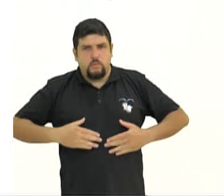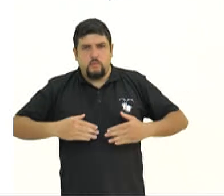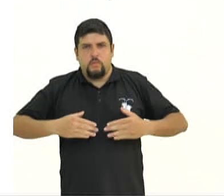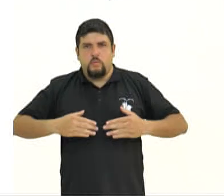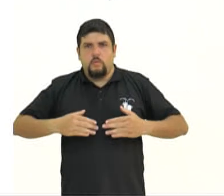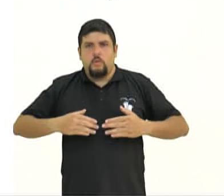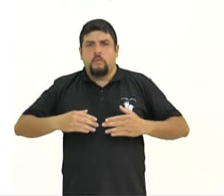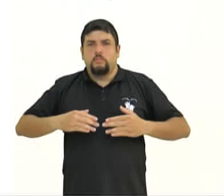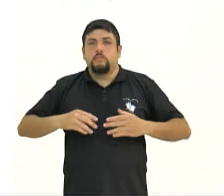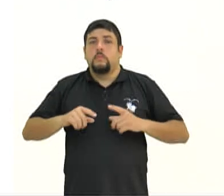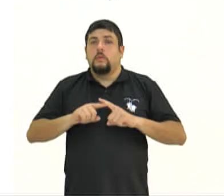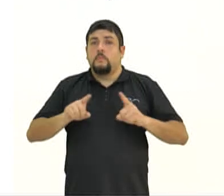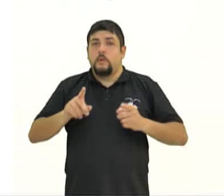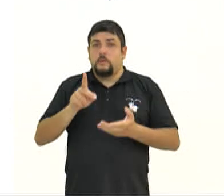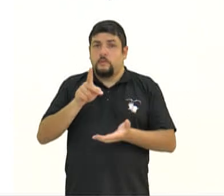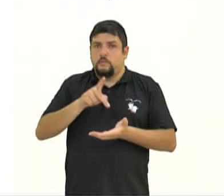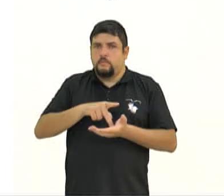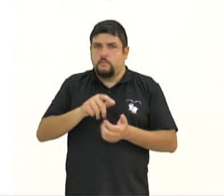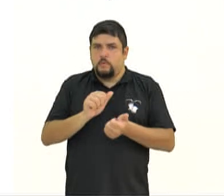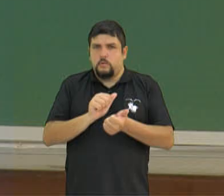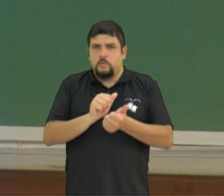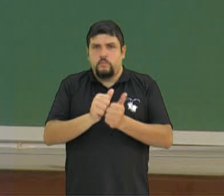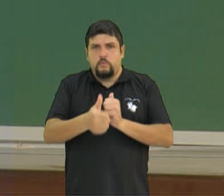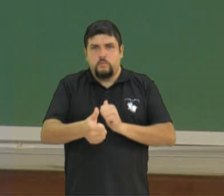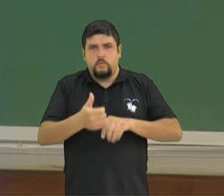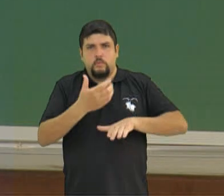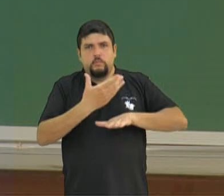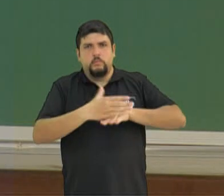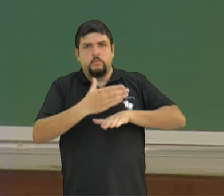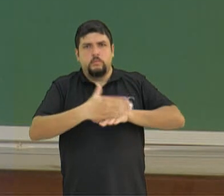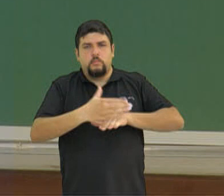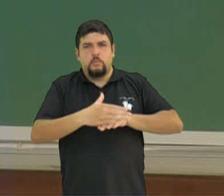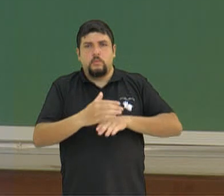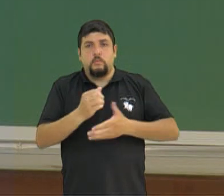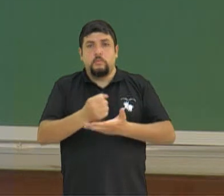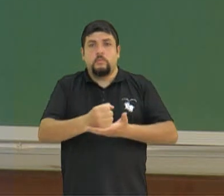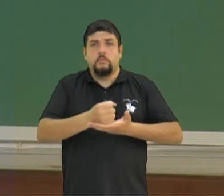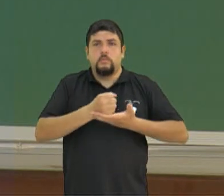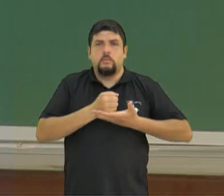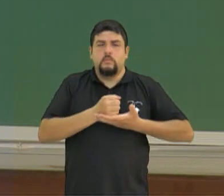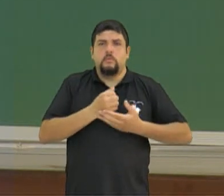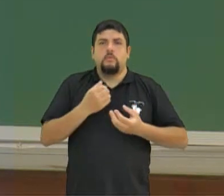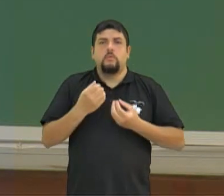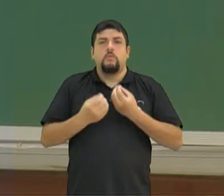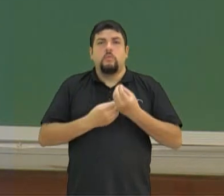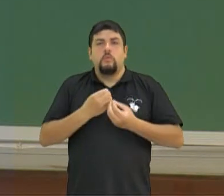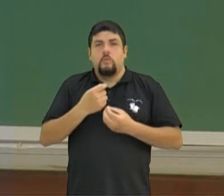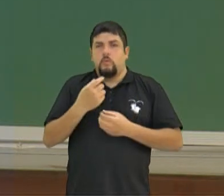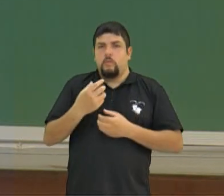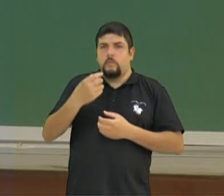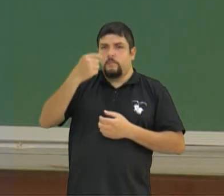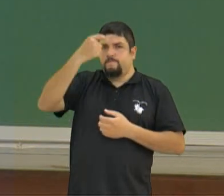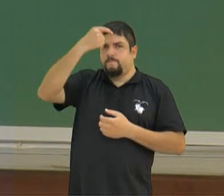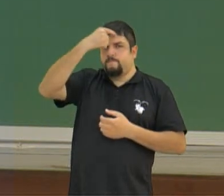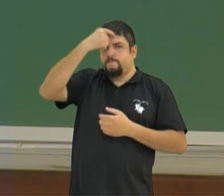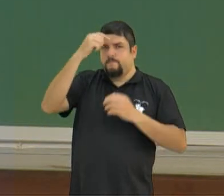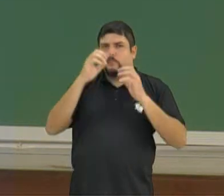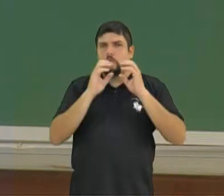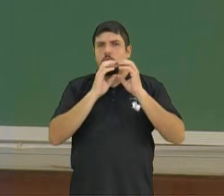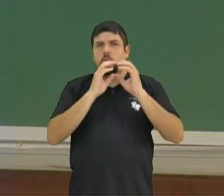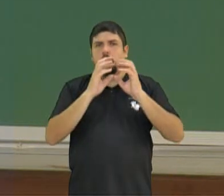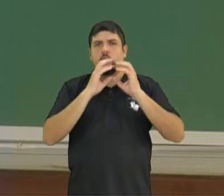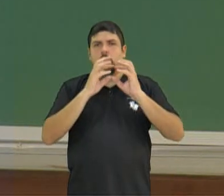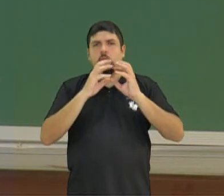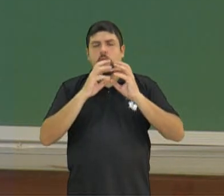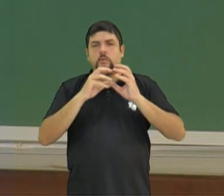né? Mas na realidade, ele também atua muito forte no nosso cérebro e traz muitos